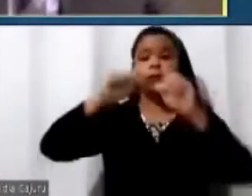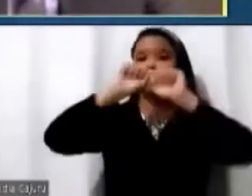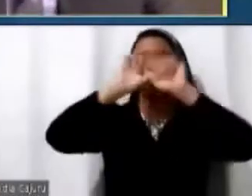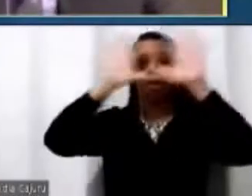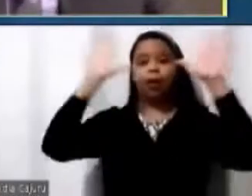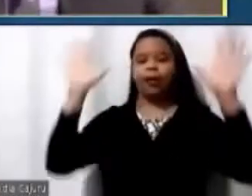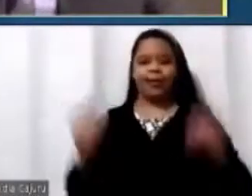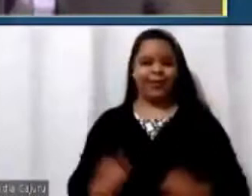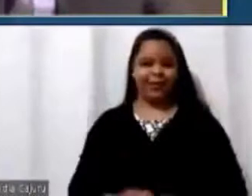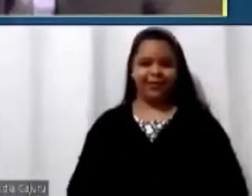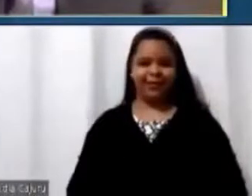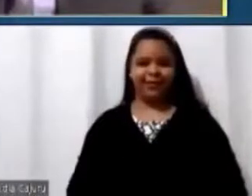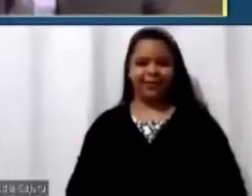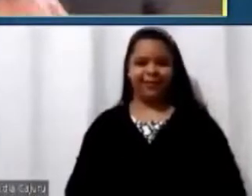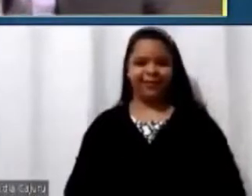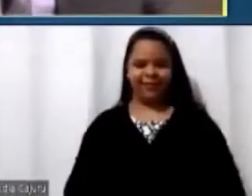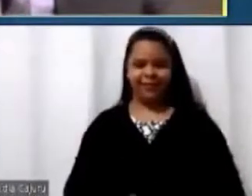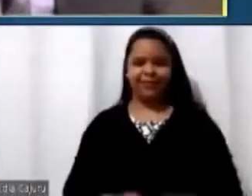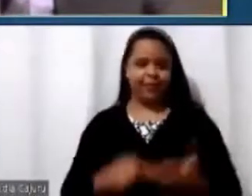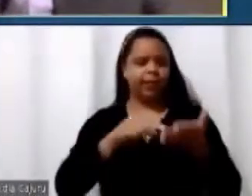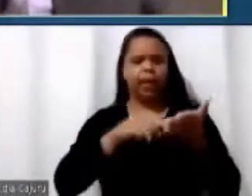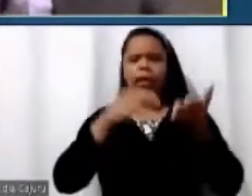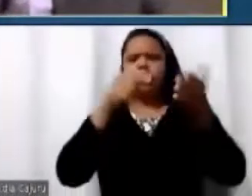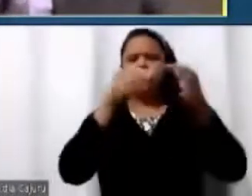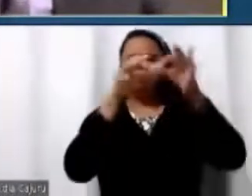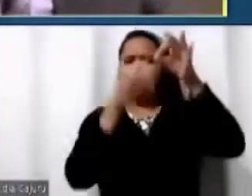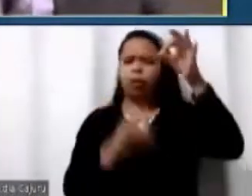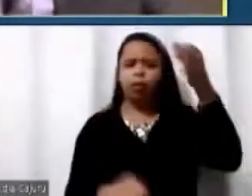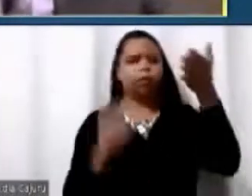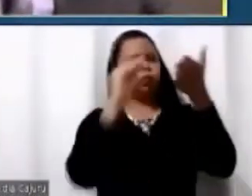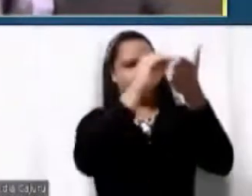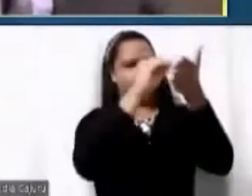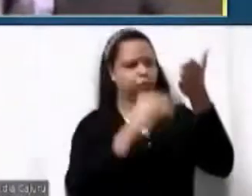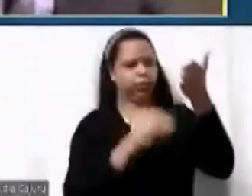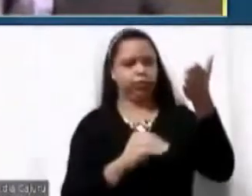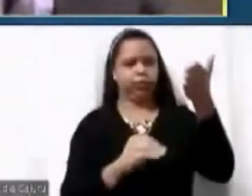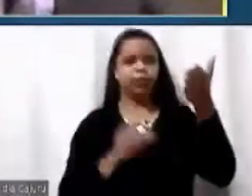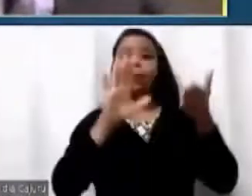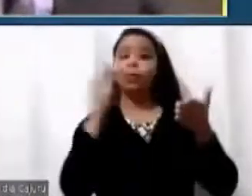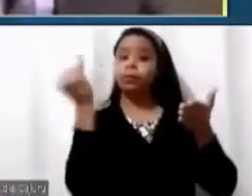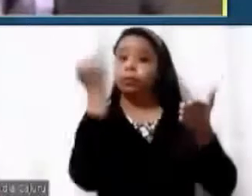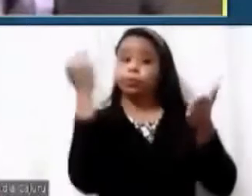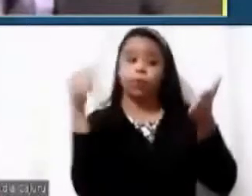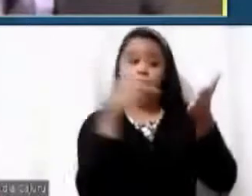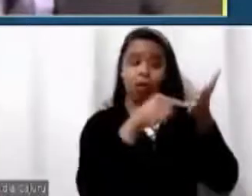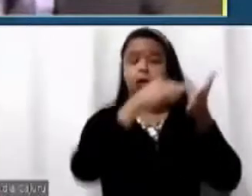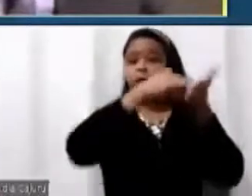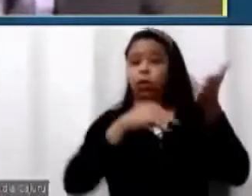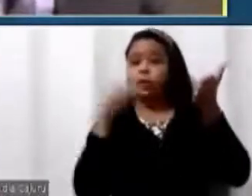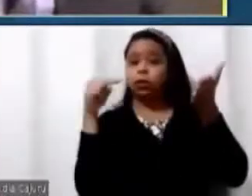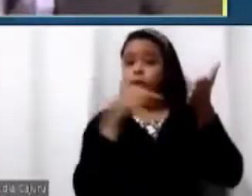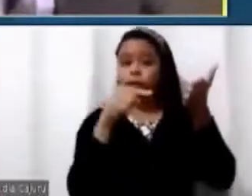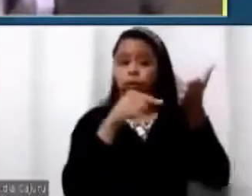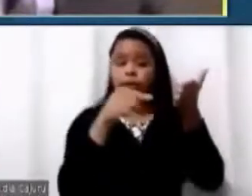de risco iminente de morte. Mas é importante ressaltarmos algo. O termo de consentimento livre esclarecido, ele